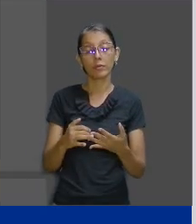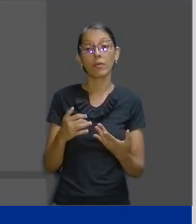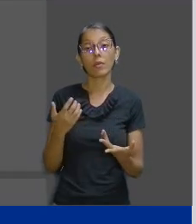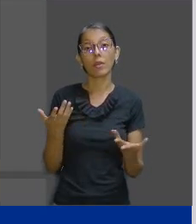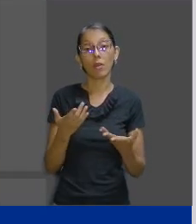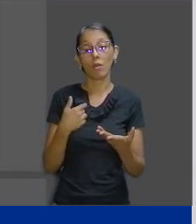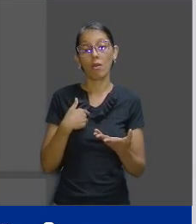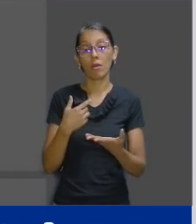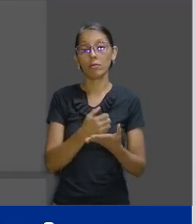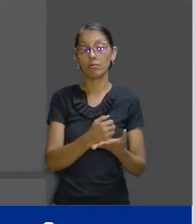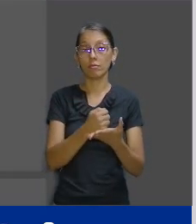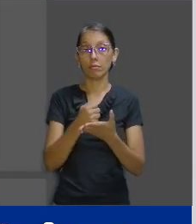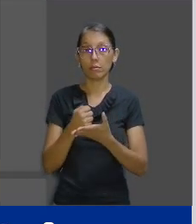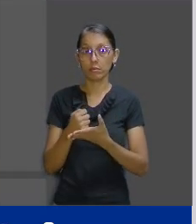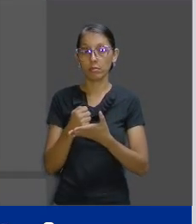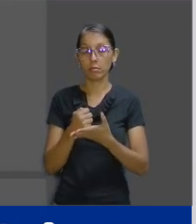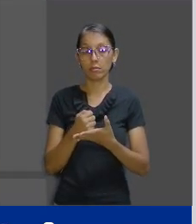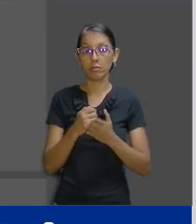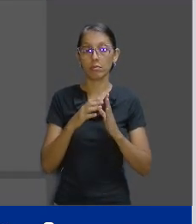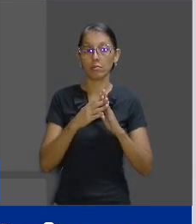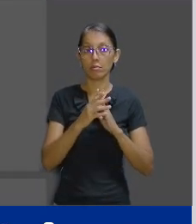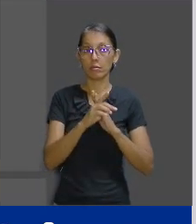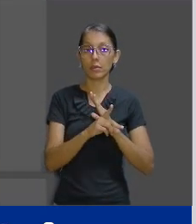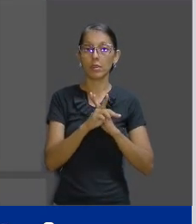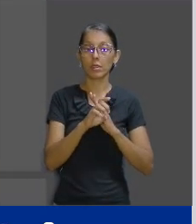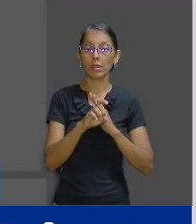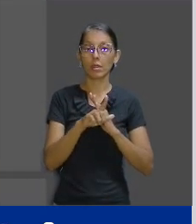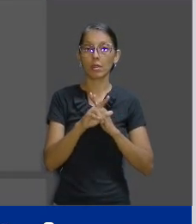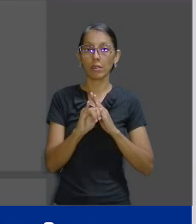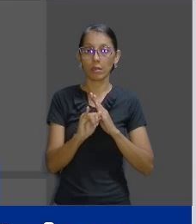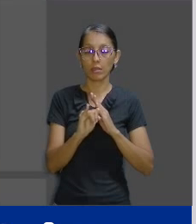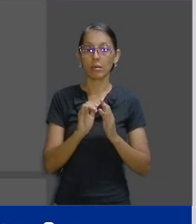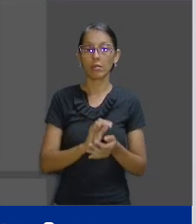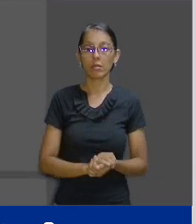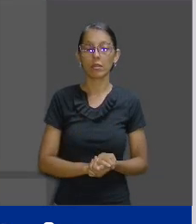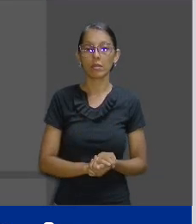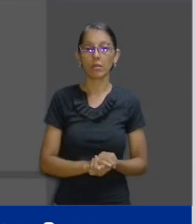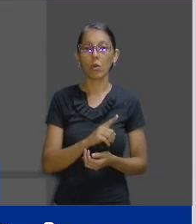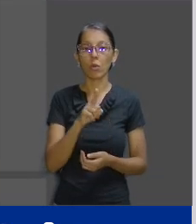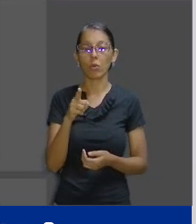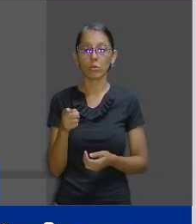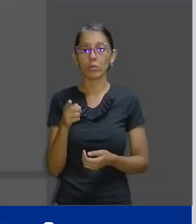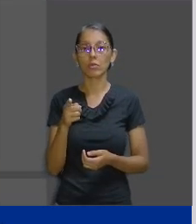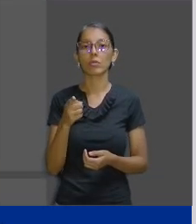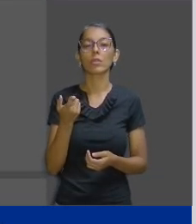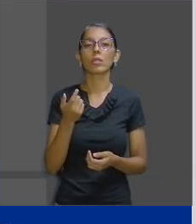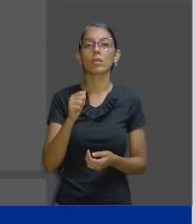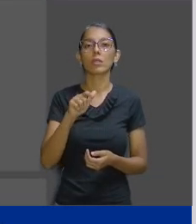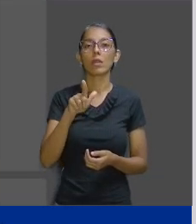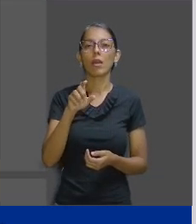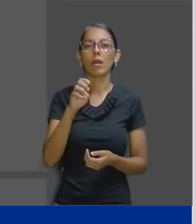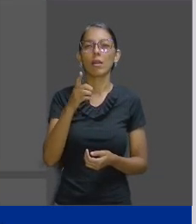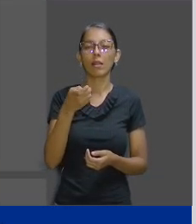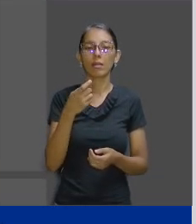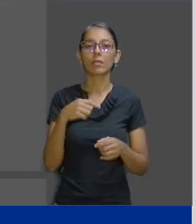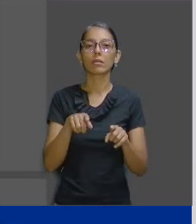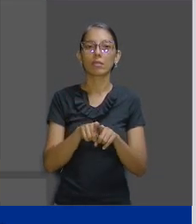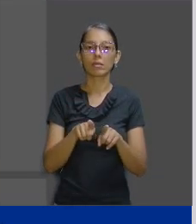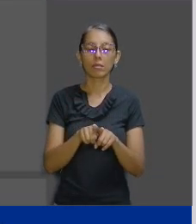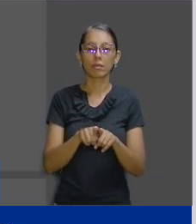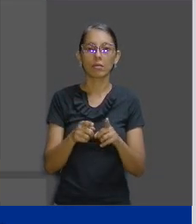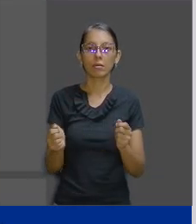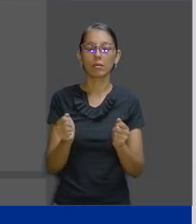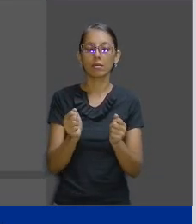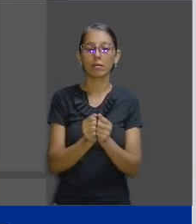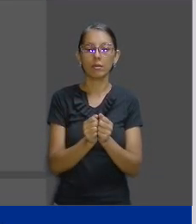fazer esse carreto lá da Kelly. Aí estou tentando botar alguém para o Alex. O Alex é alguém que também